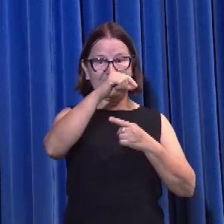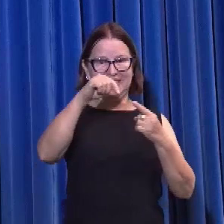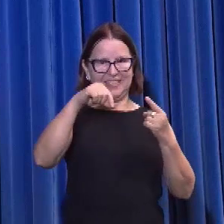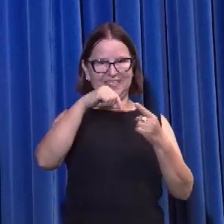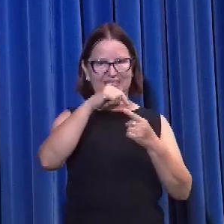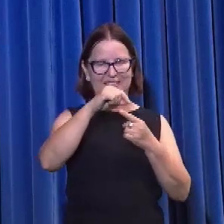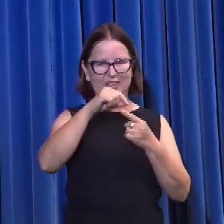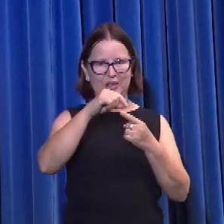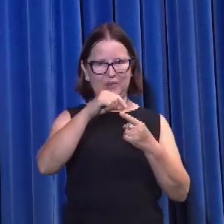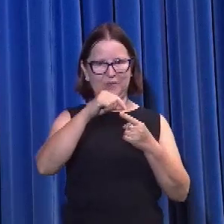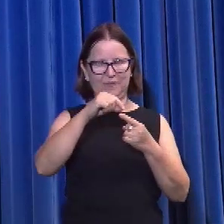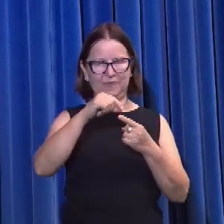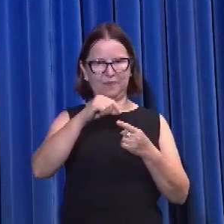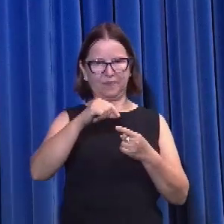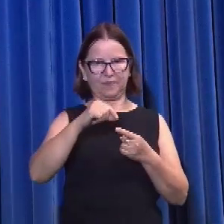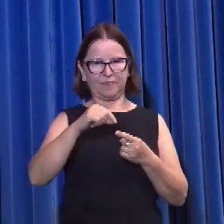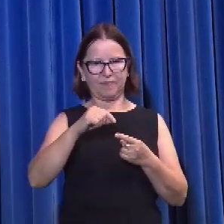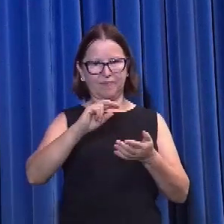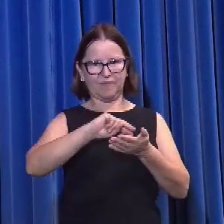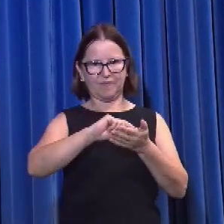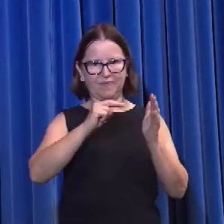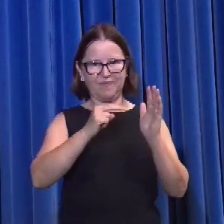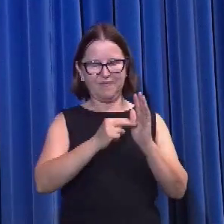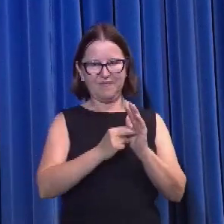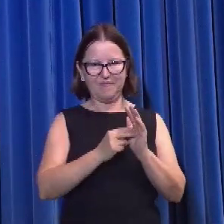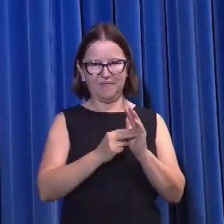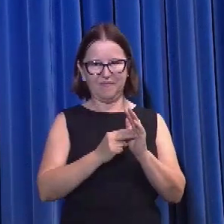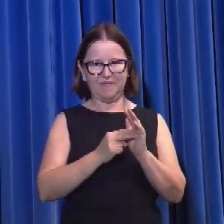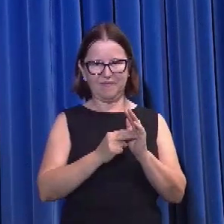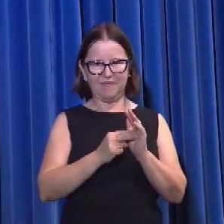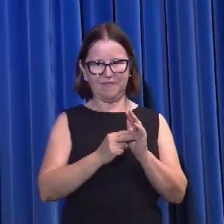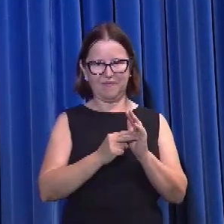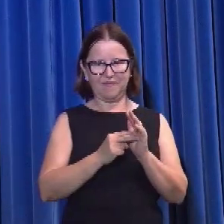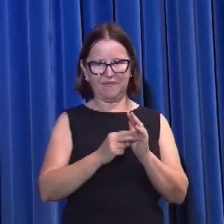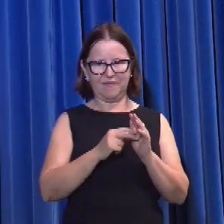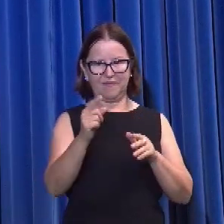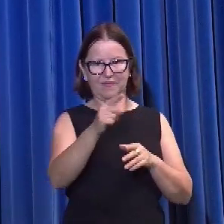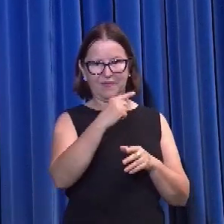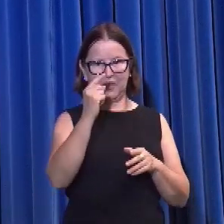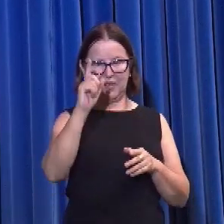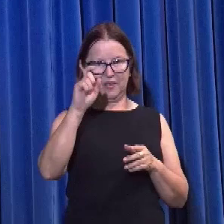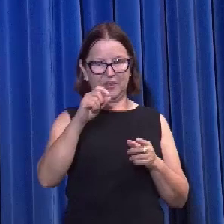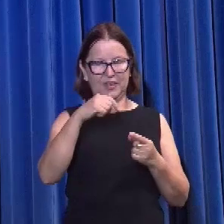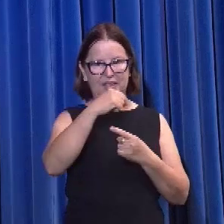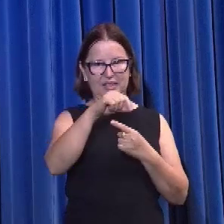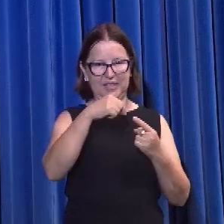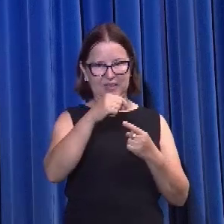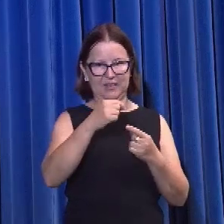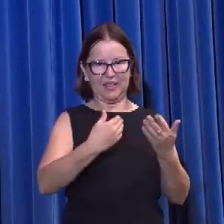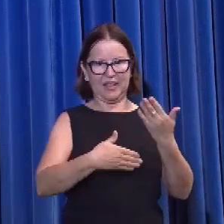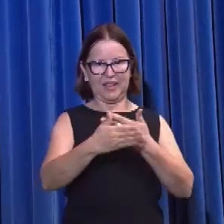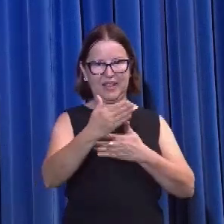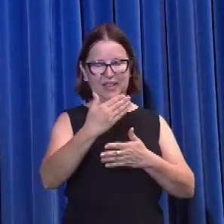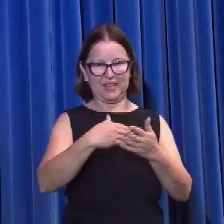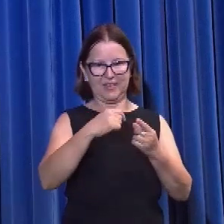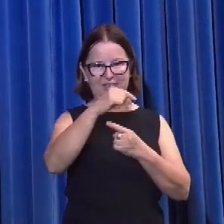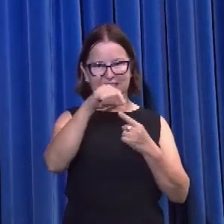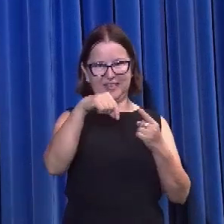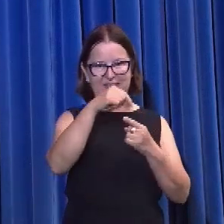Santificação é ser santo com a santidade do